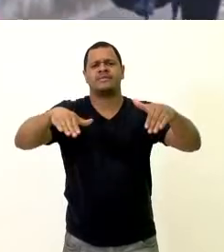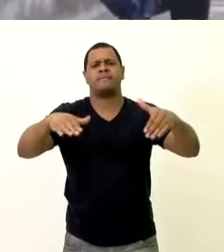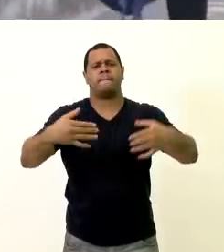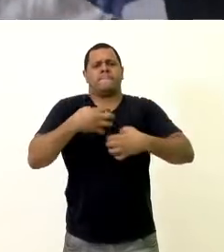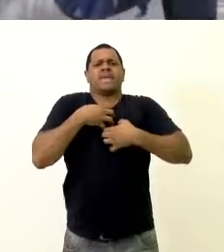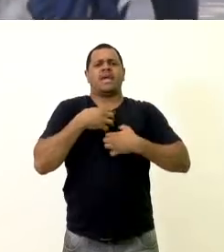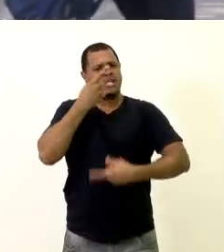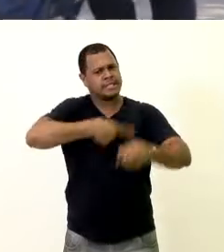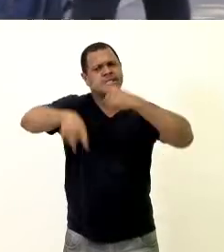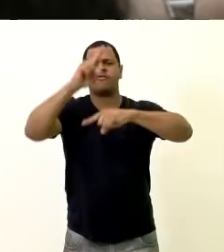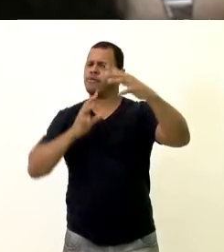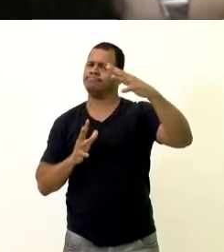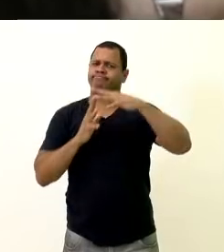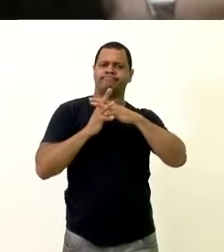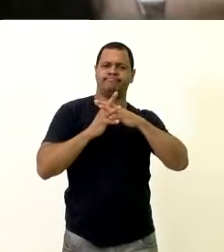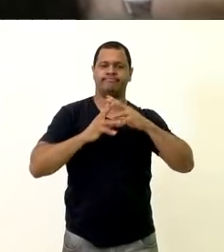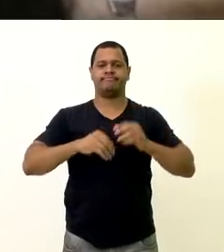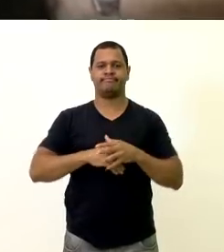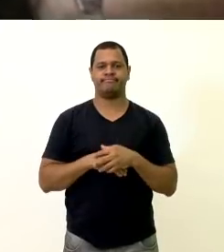desenvolvam de maneira integral.